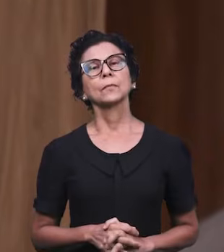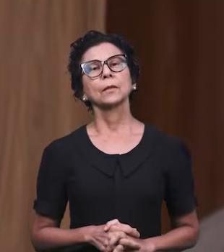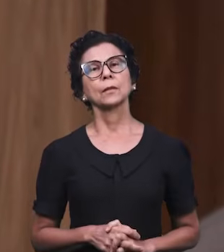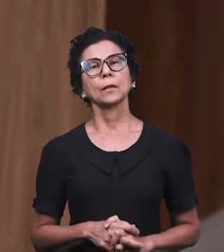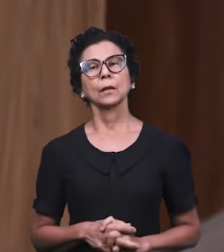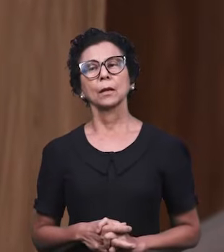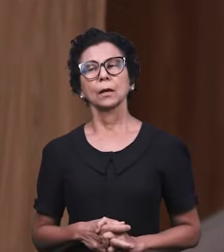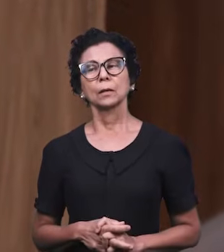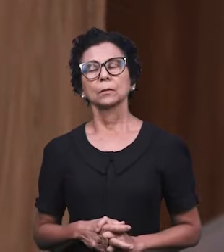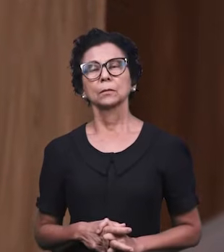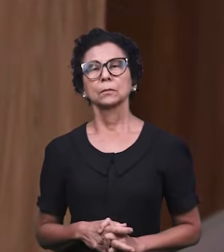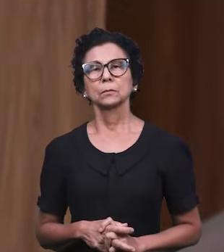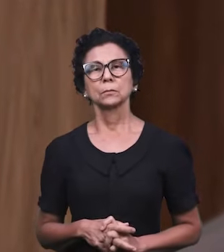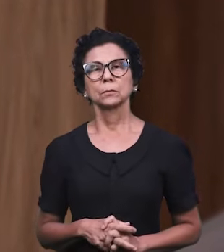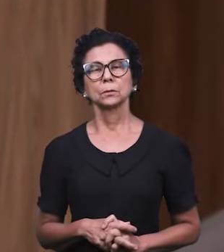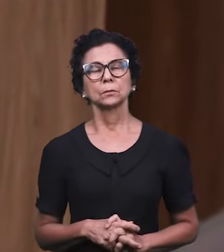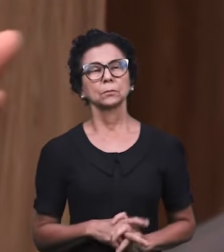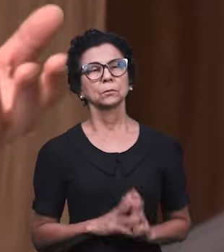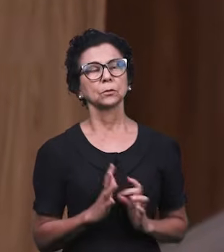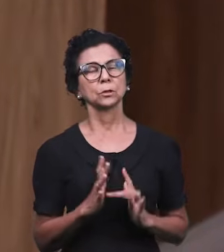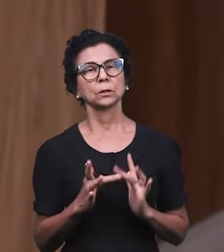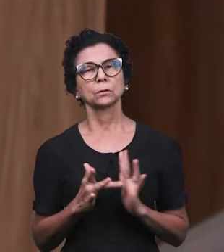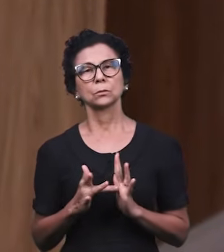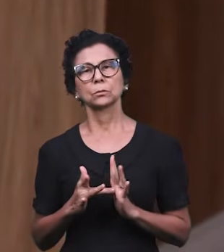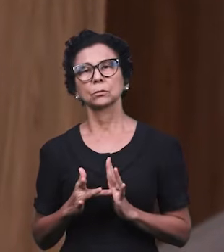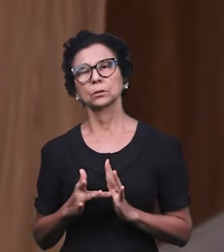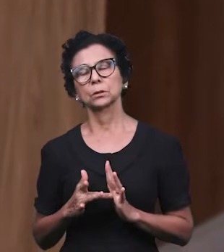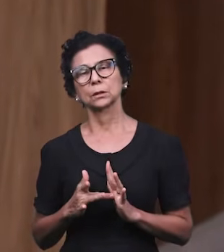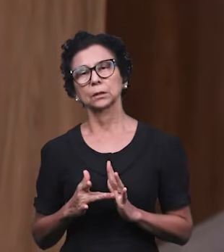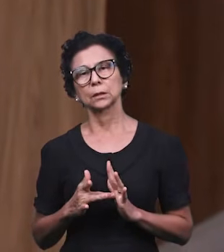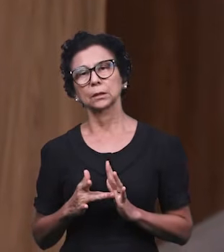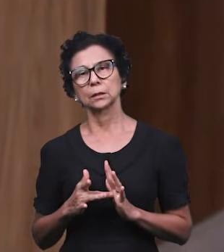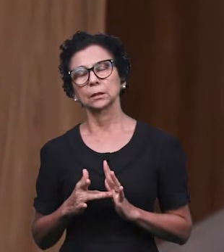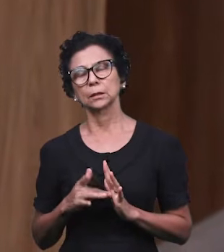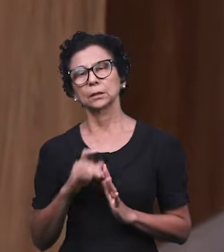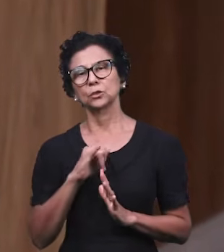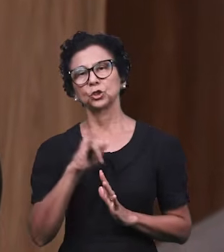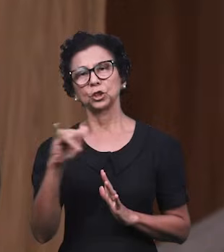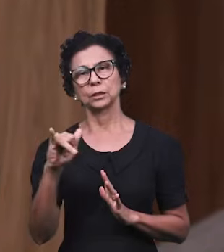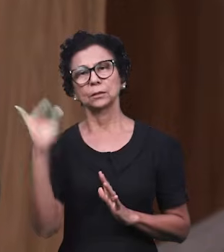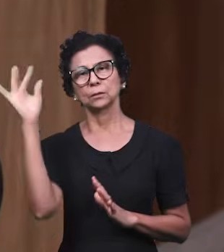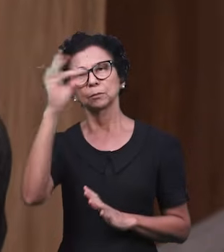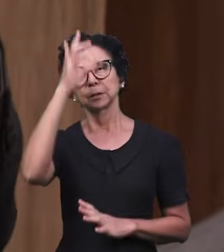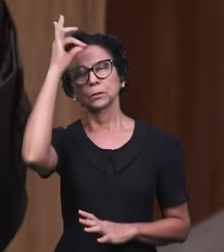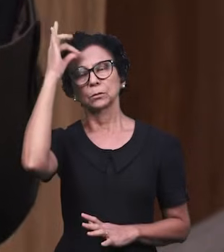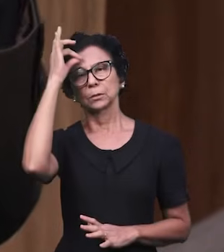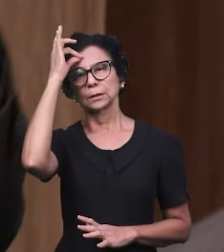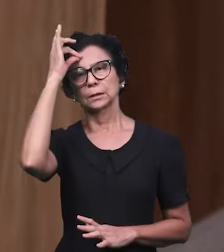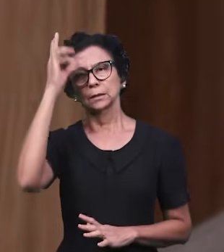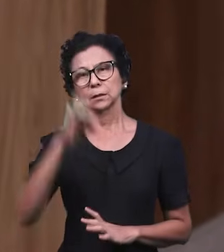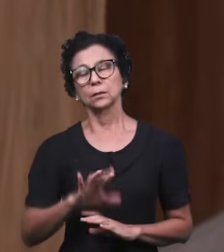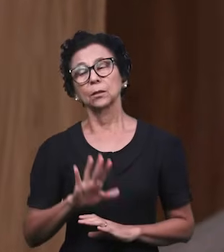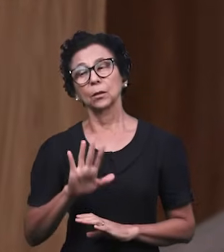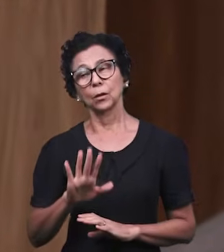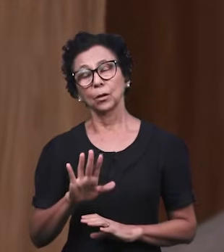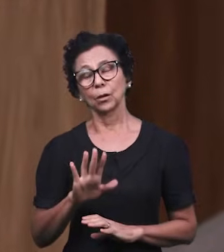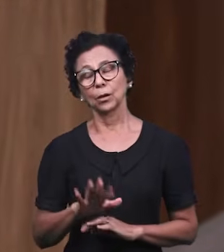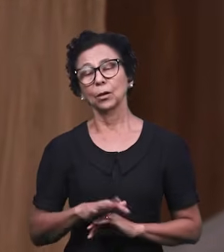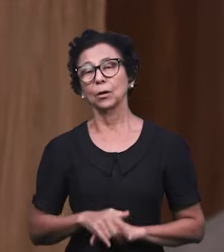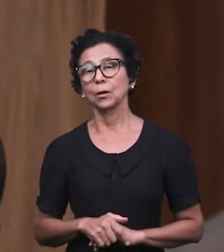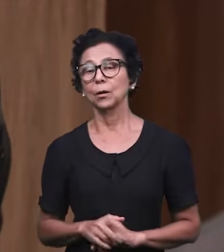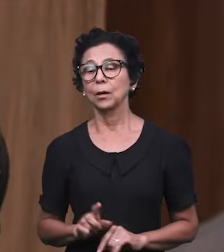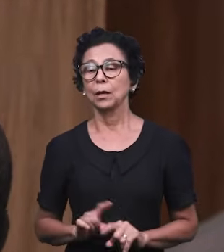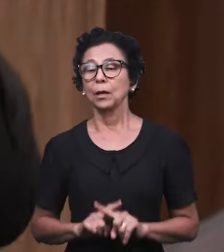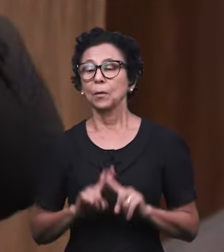do Espírito Santo, e está no Evangelho de João, eu vou ler aqui, que ele diz assim: mas aquele Consolador, o Espírito Santo,